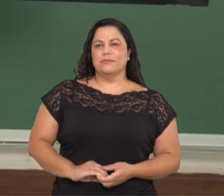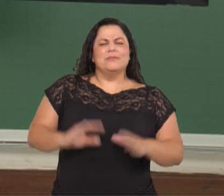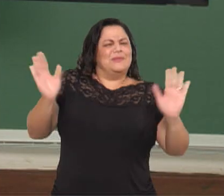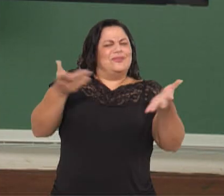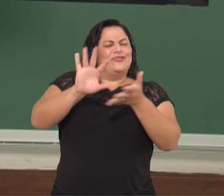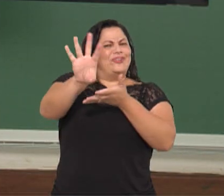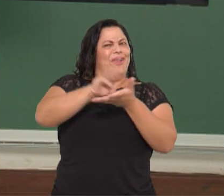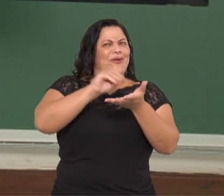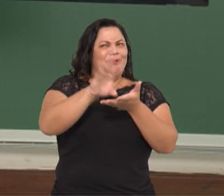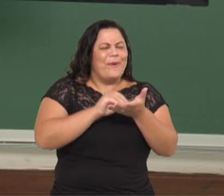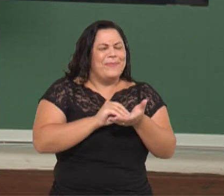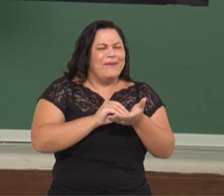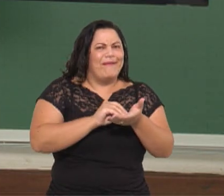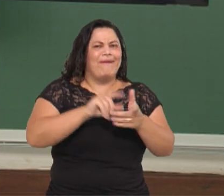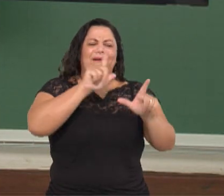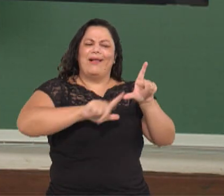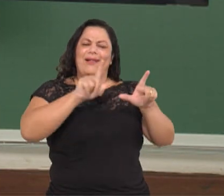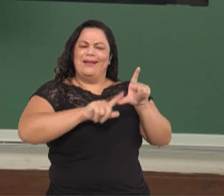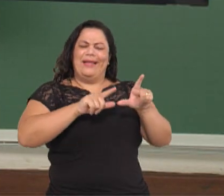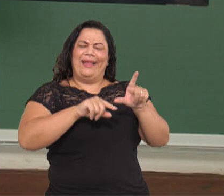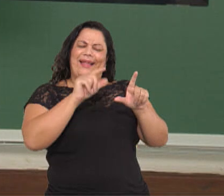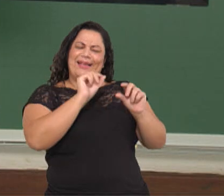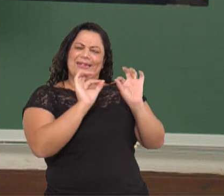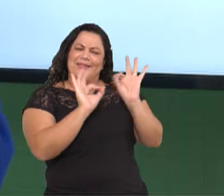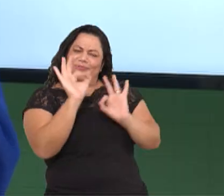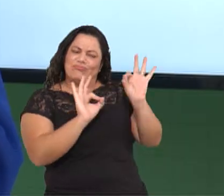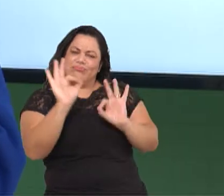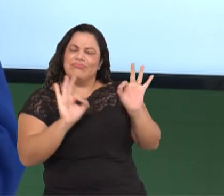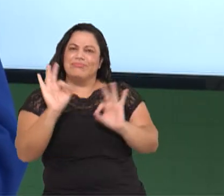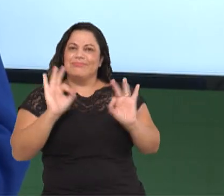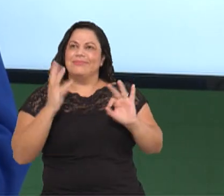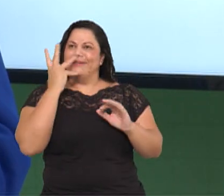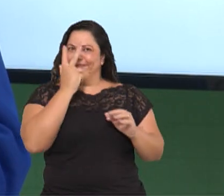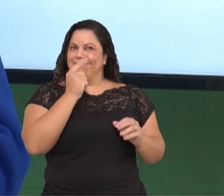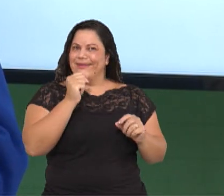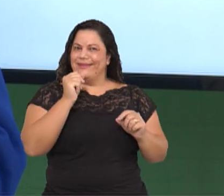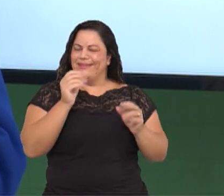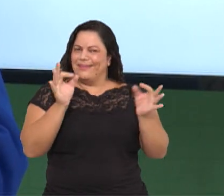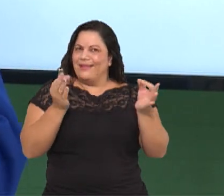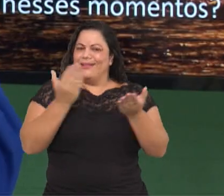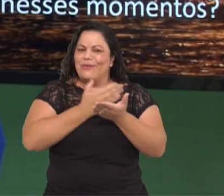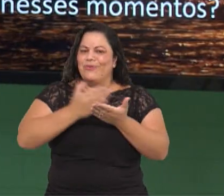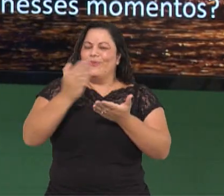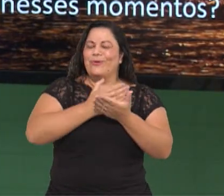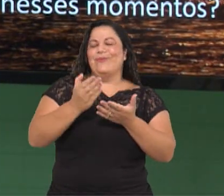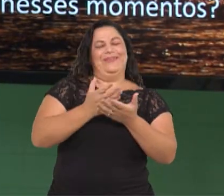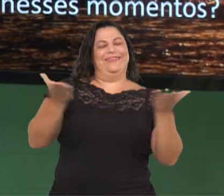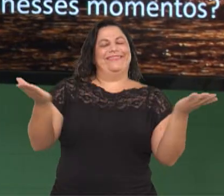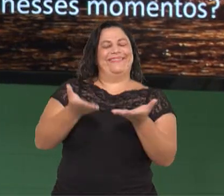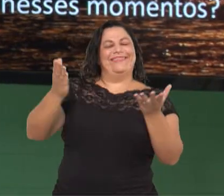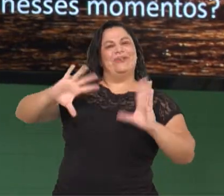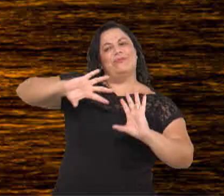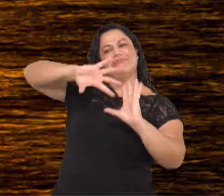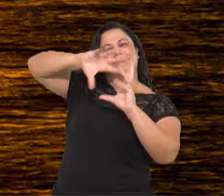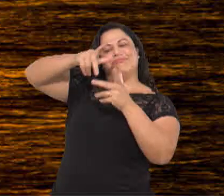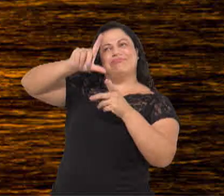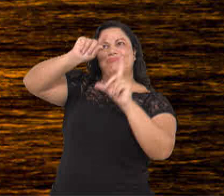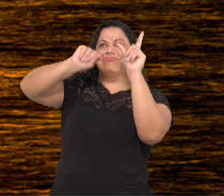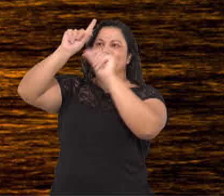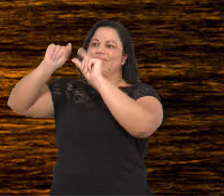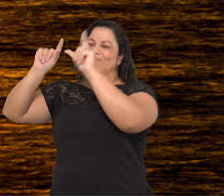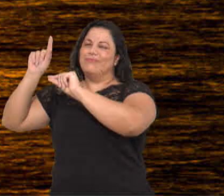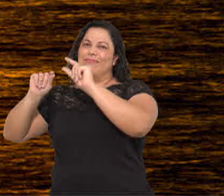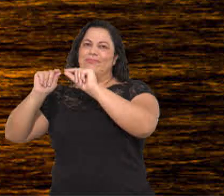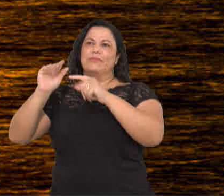Copiou bonitinho a letra toda caprichada no caderno? Então vamos começar a nossa aula de astronomia? Olha a imagem que eu trouxe especialmente